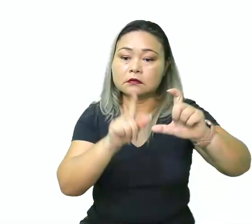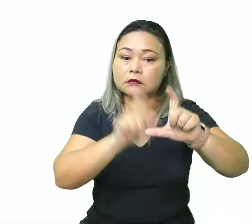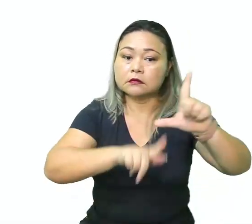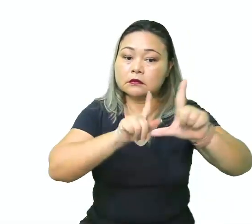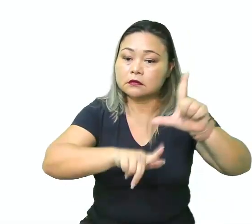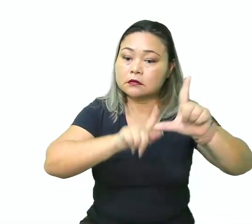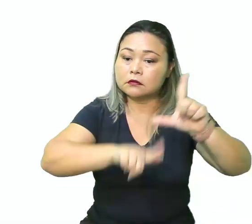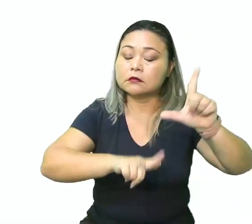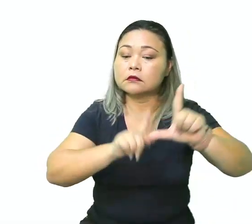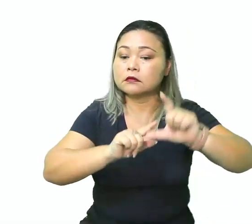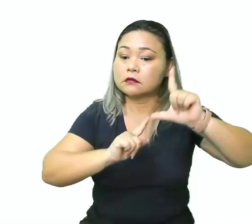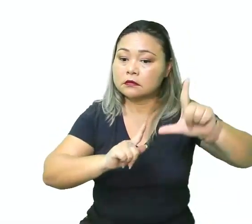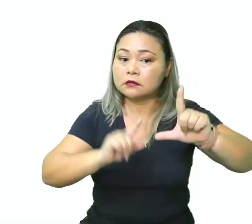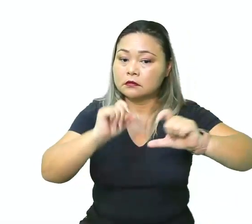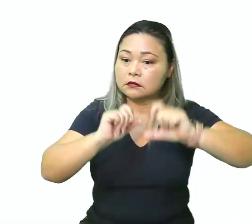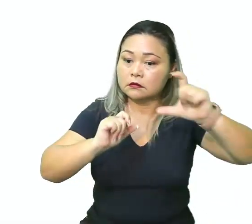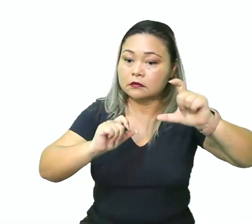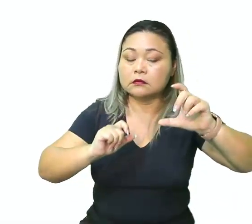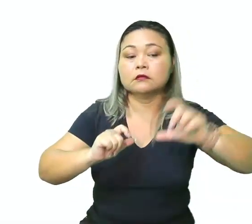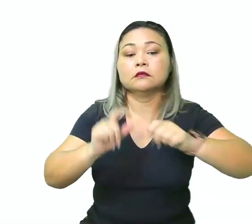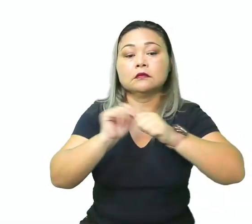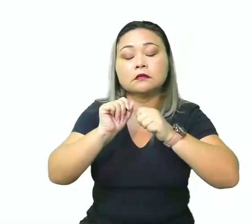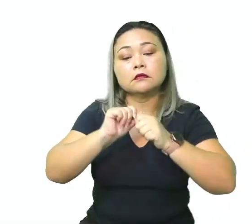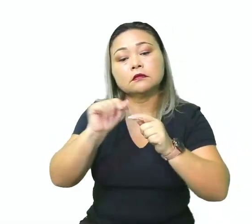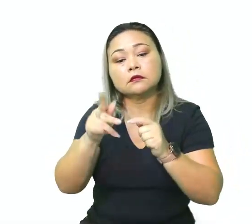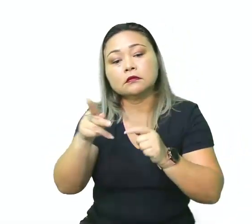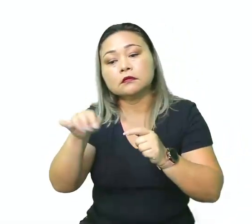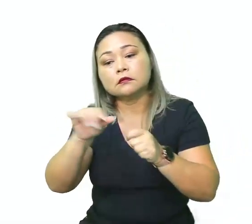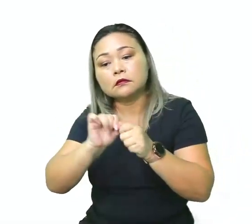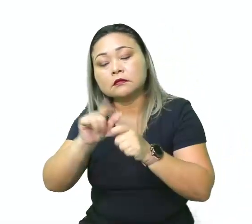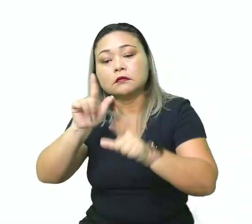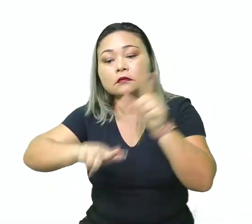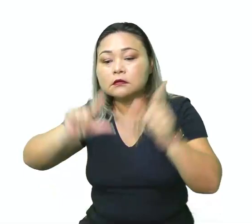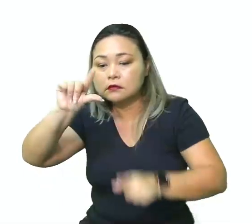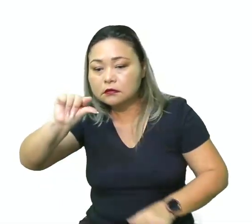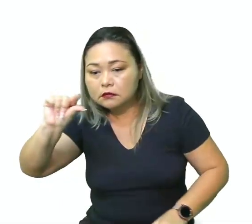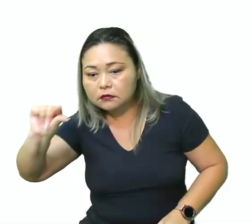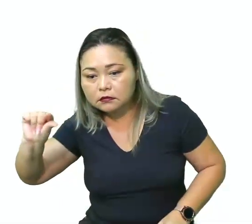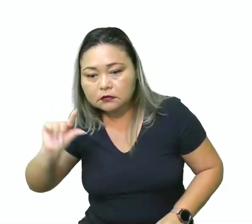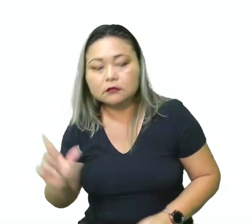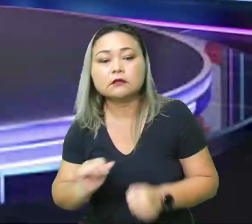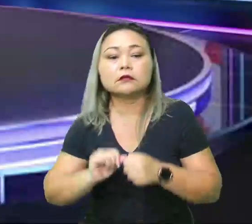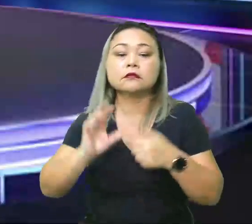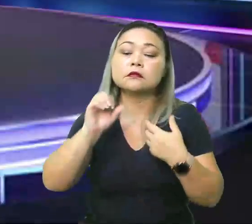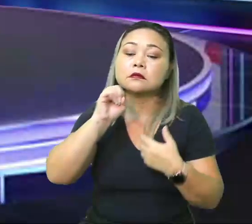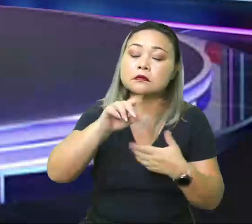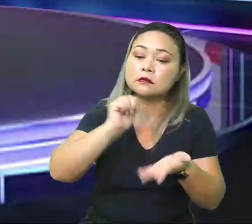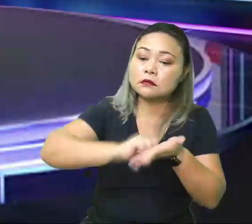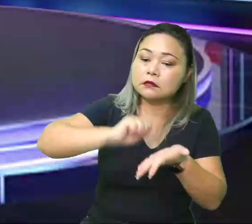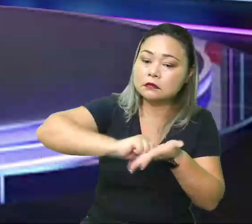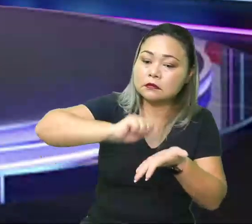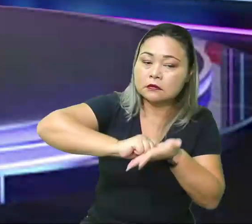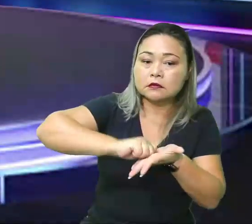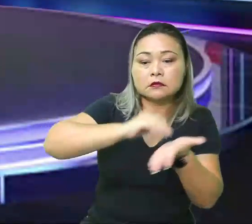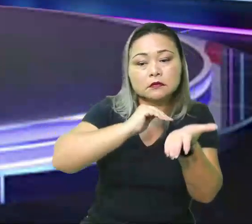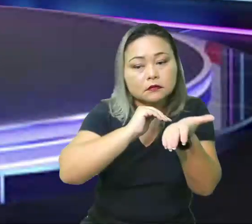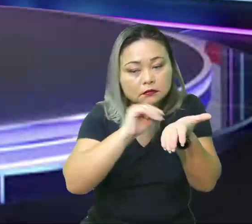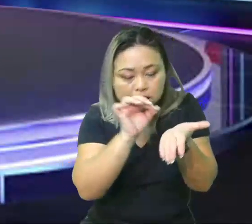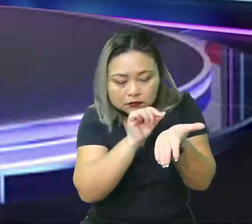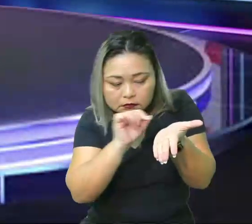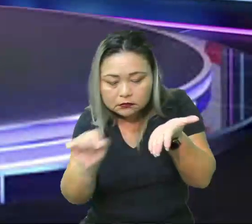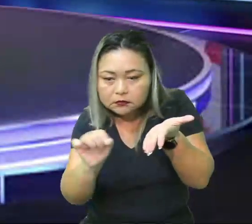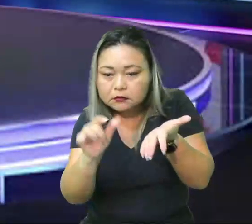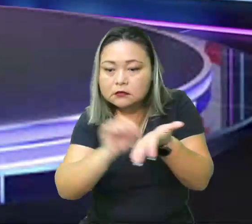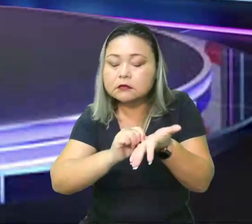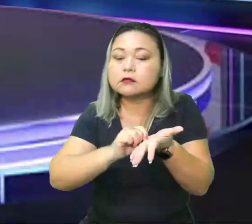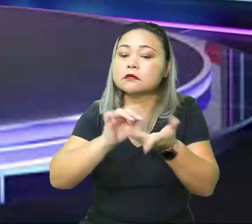letra maiúscula, e o restante, o epíteto, todo em minúsculo. Se for manuscrito, sublinhado. Se